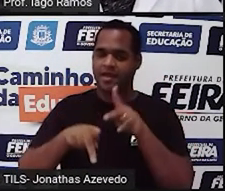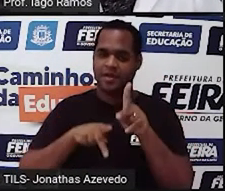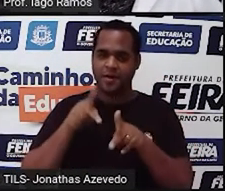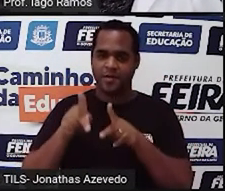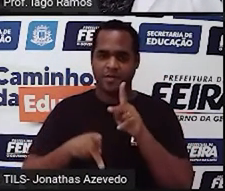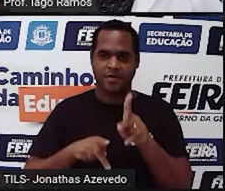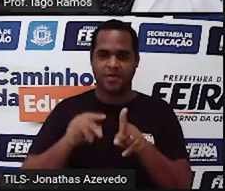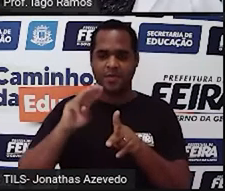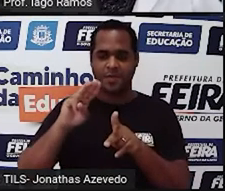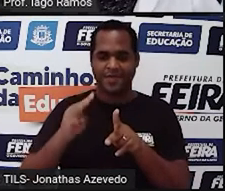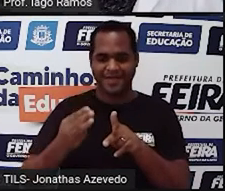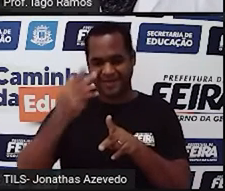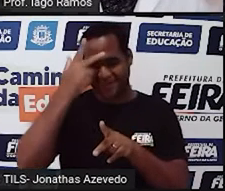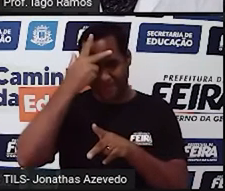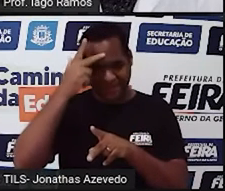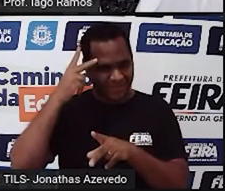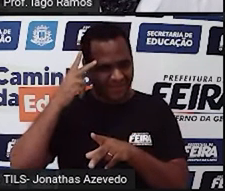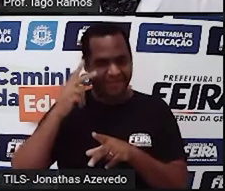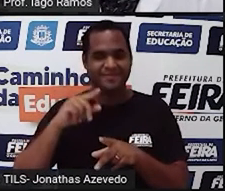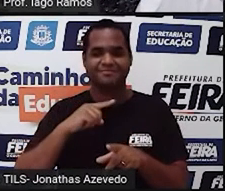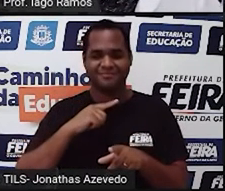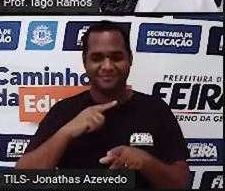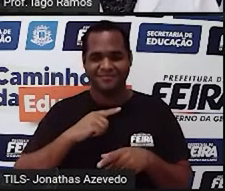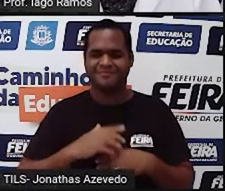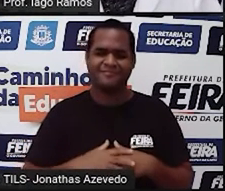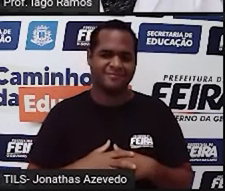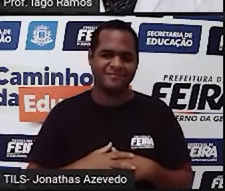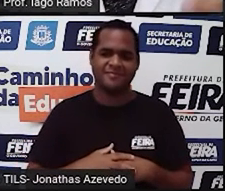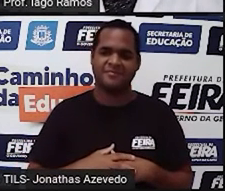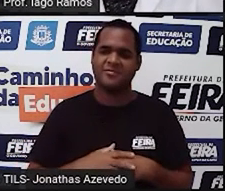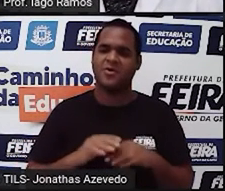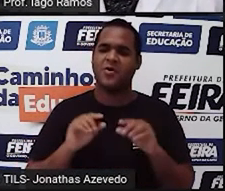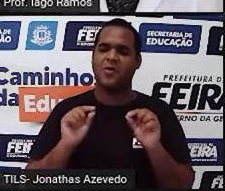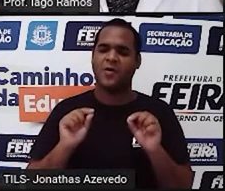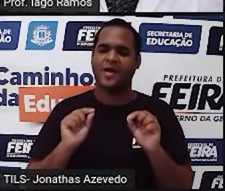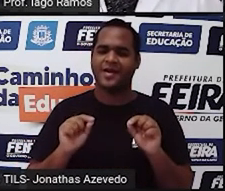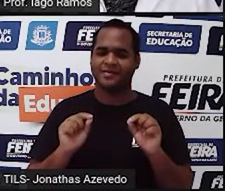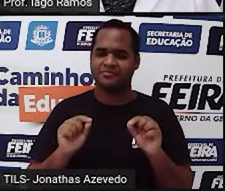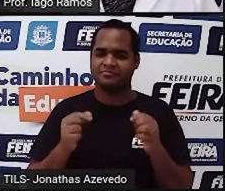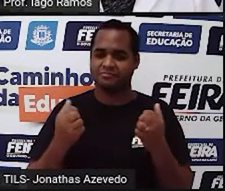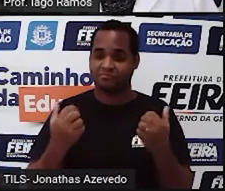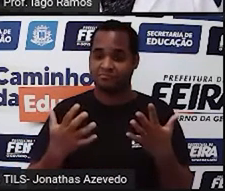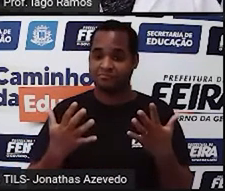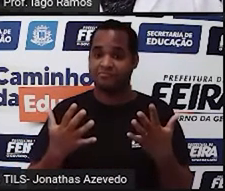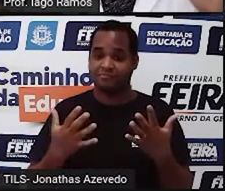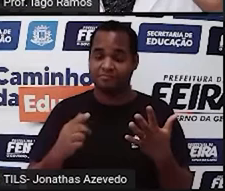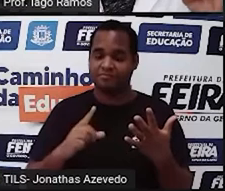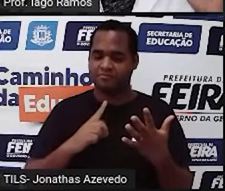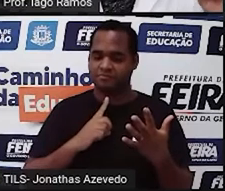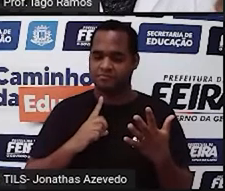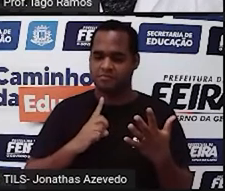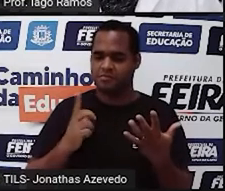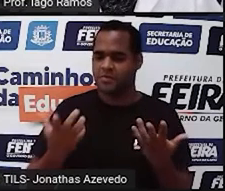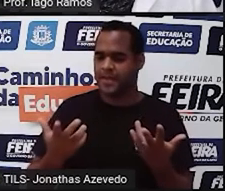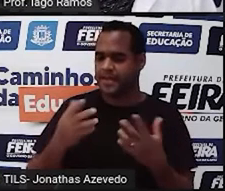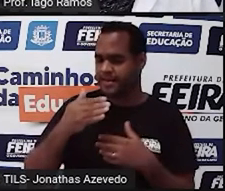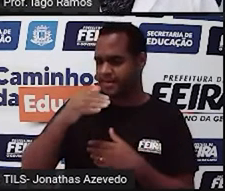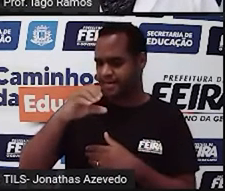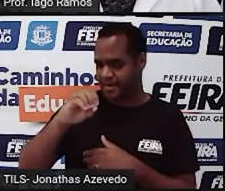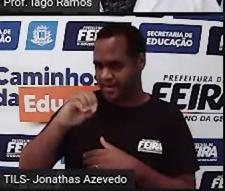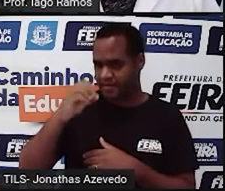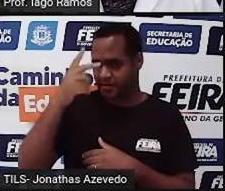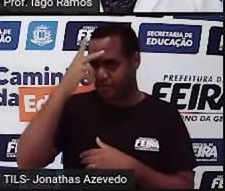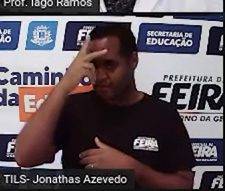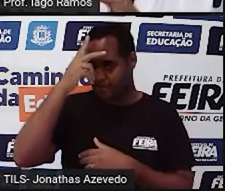em milhões de pessoas como assim professor nesses 10 países que aparecem na tabela